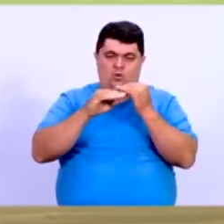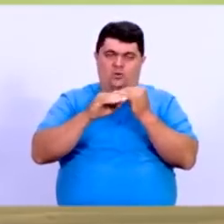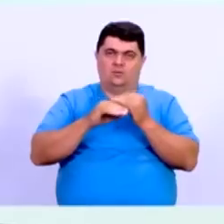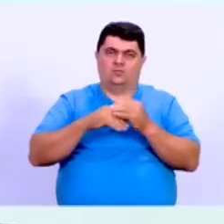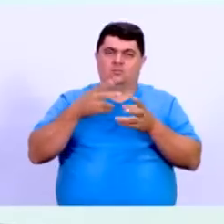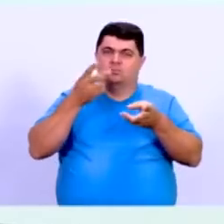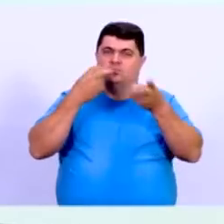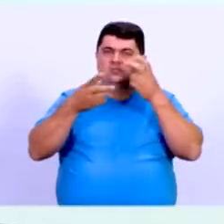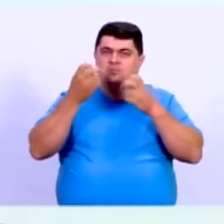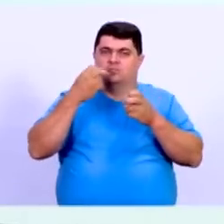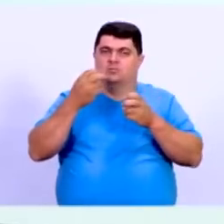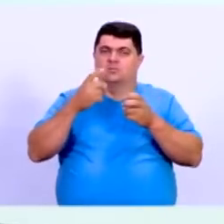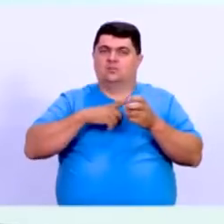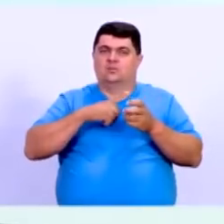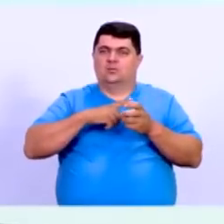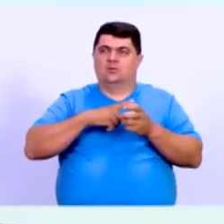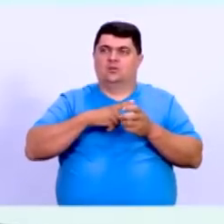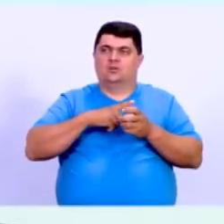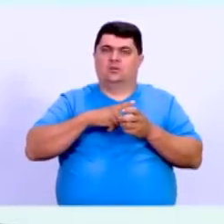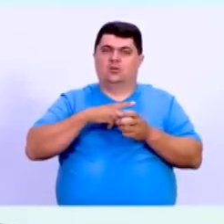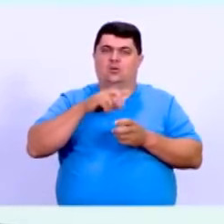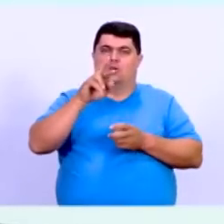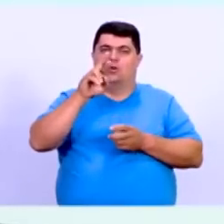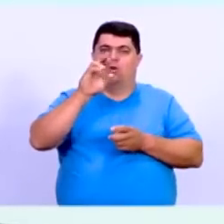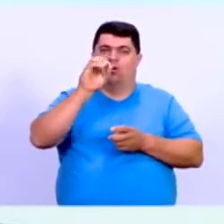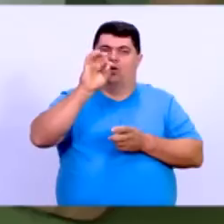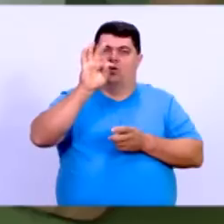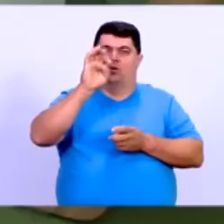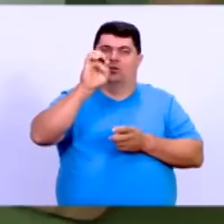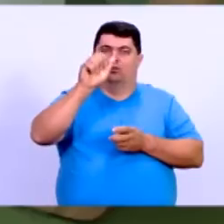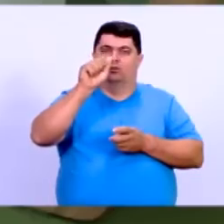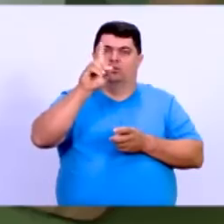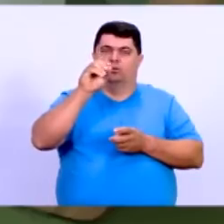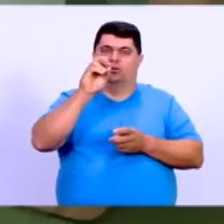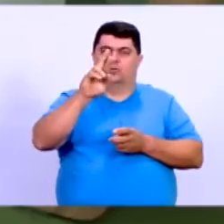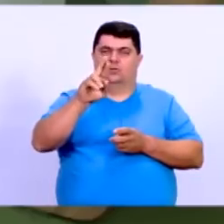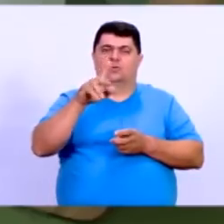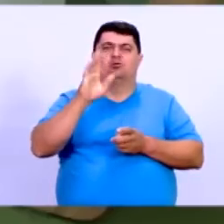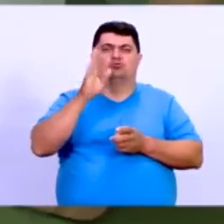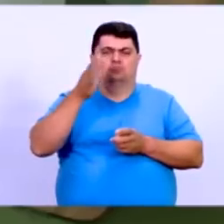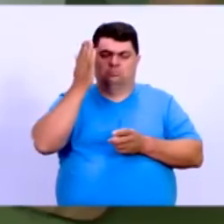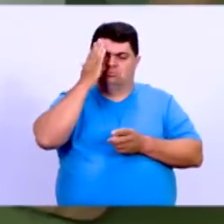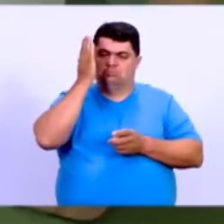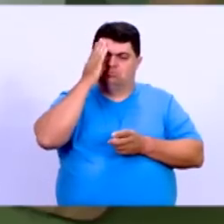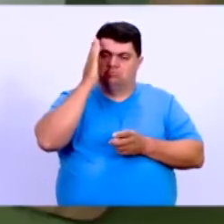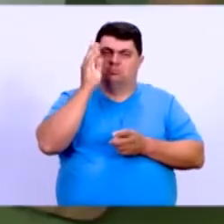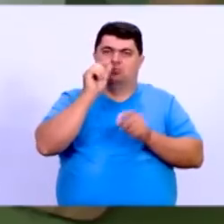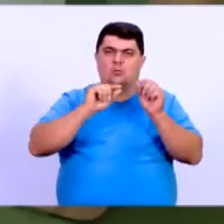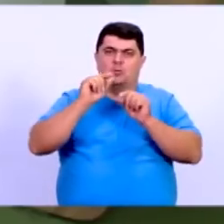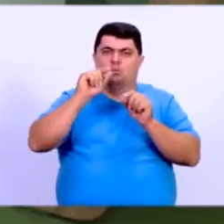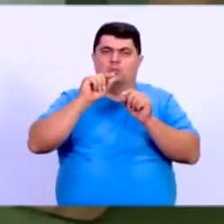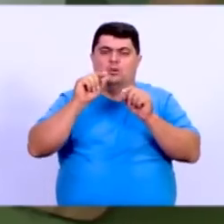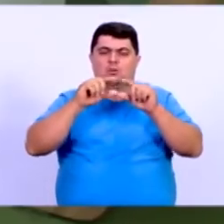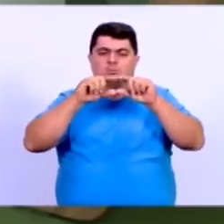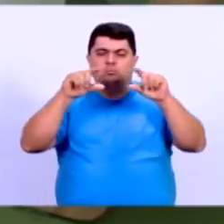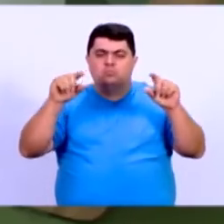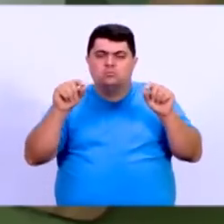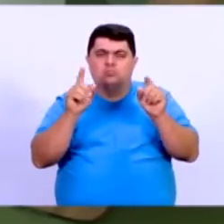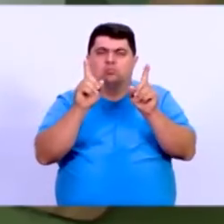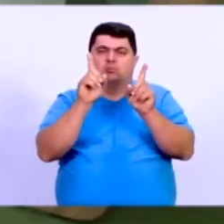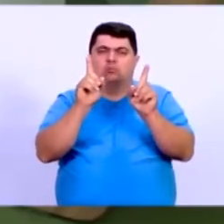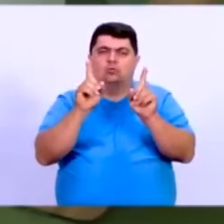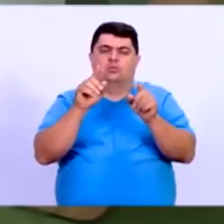observando aí que o pessoal utiliza muito a palavra roteador, né? Roteador. Então eles estão bem entendidos aí do que esse equipamento aí é capaz de